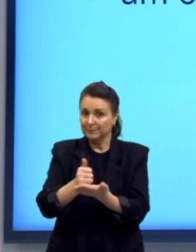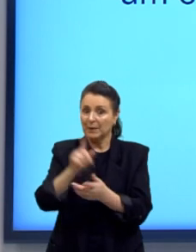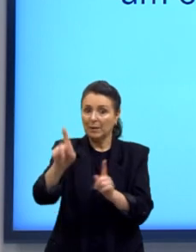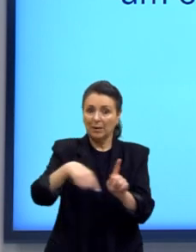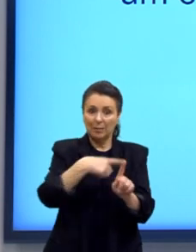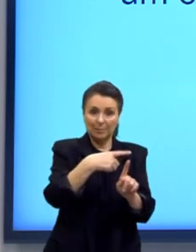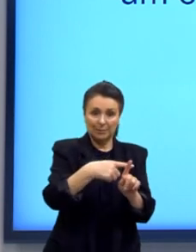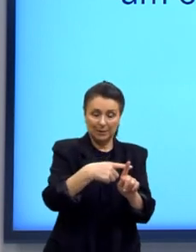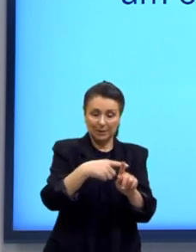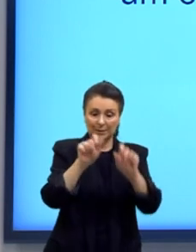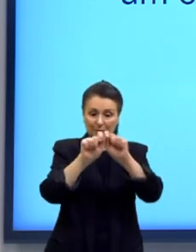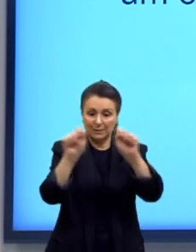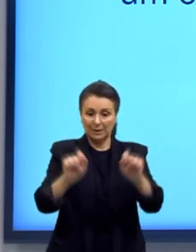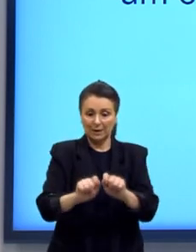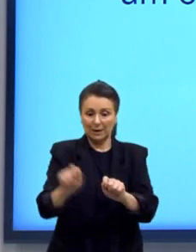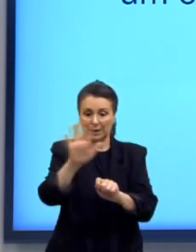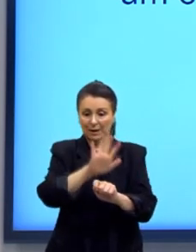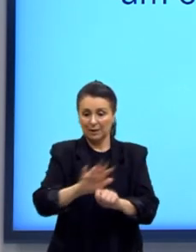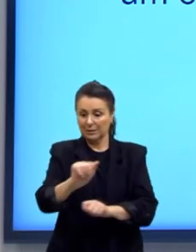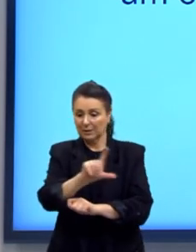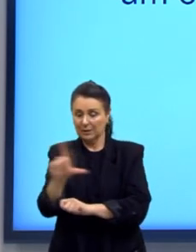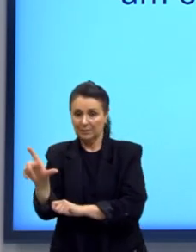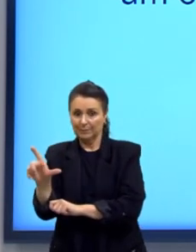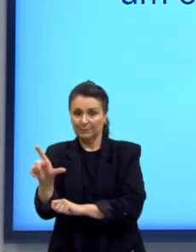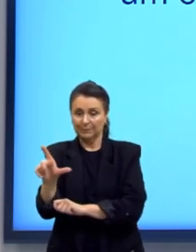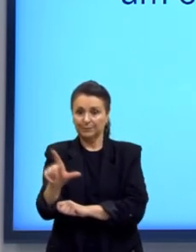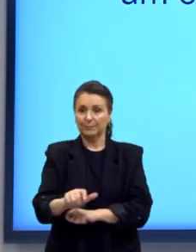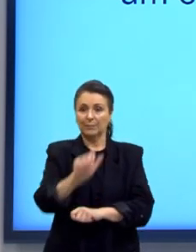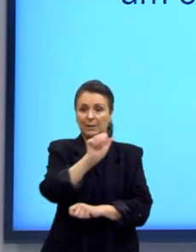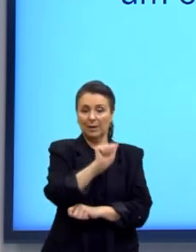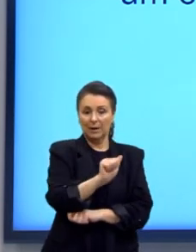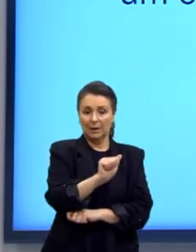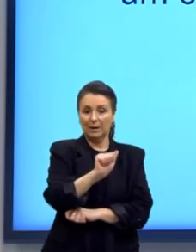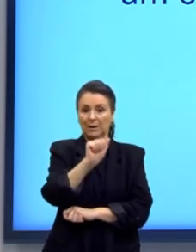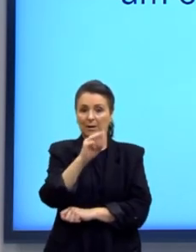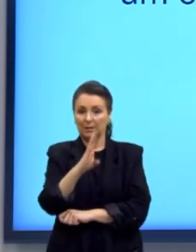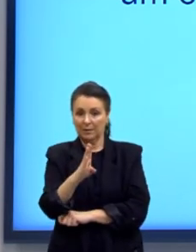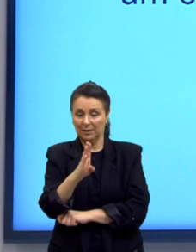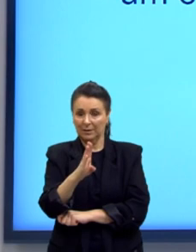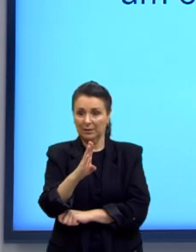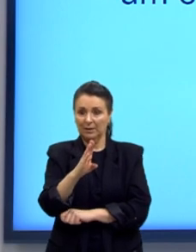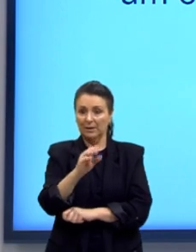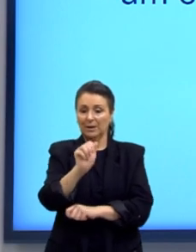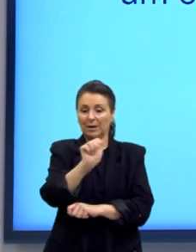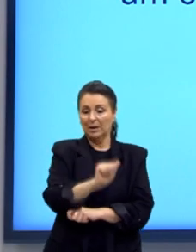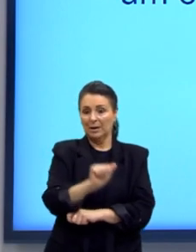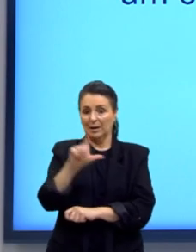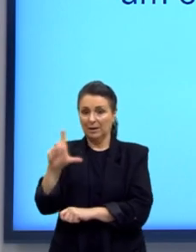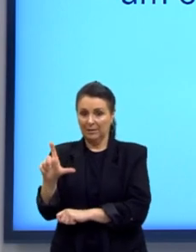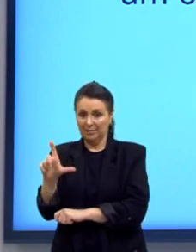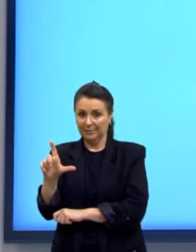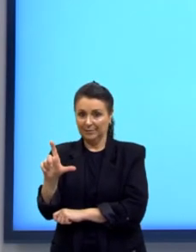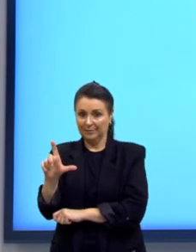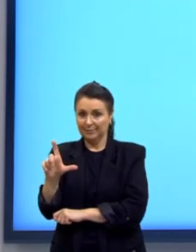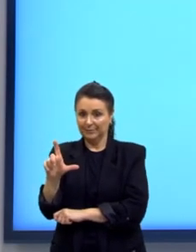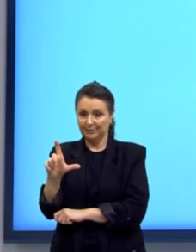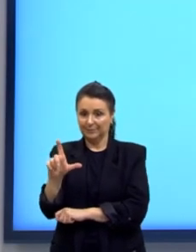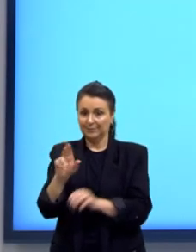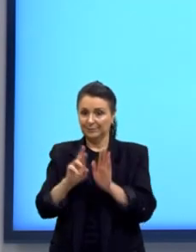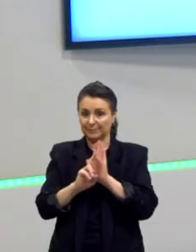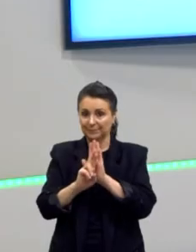lateral então a gente representa a área da base por AB e área lateral por a l